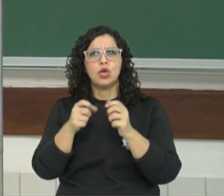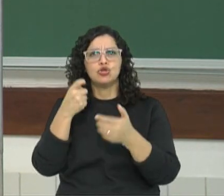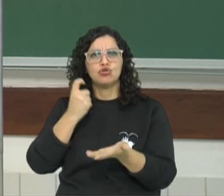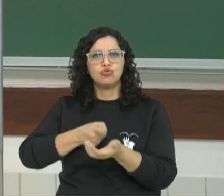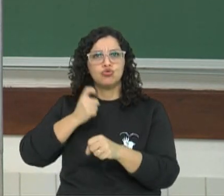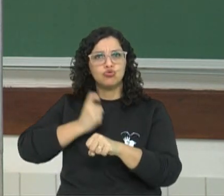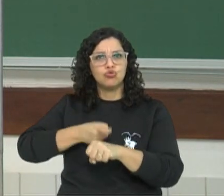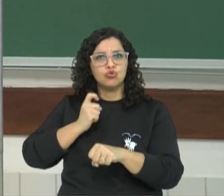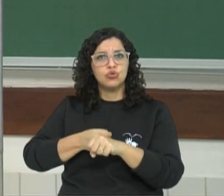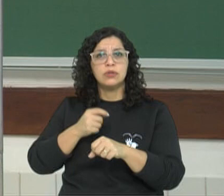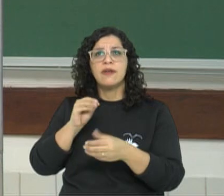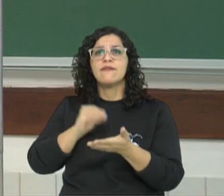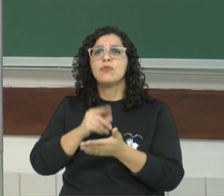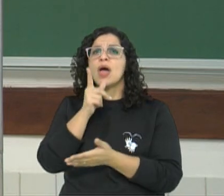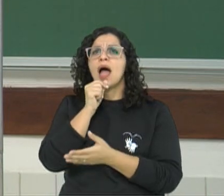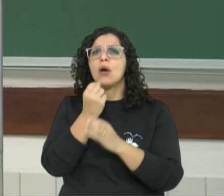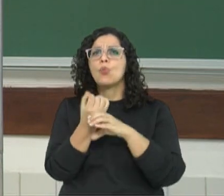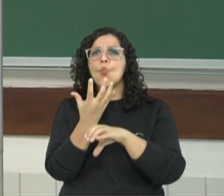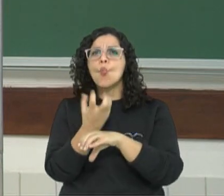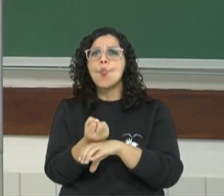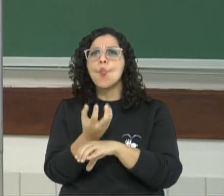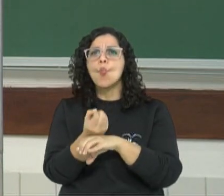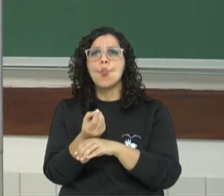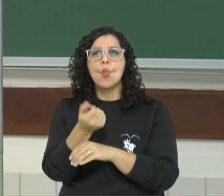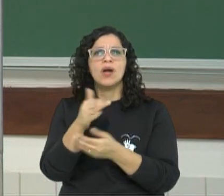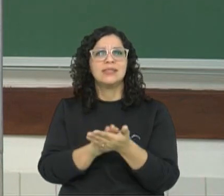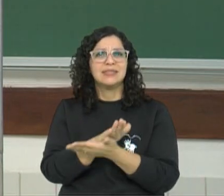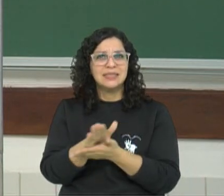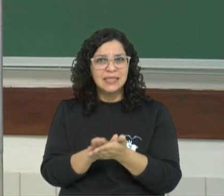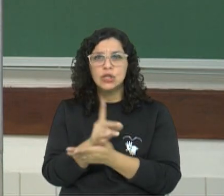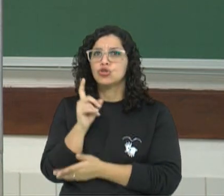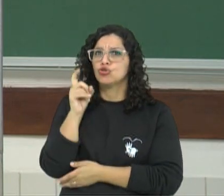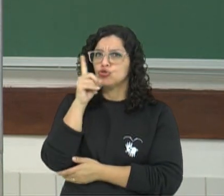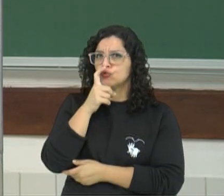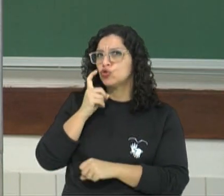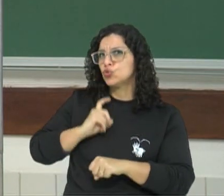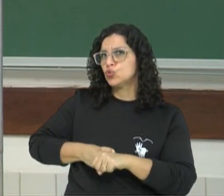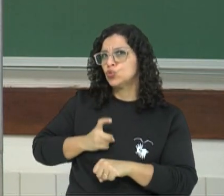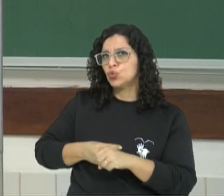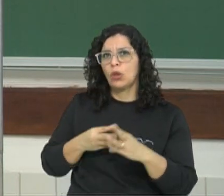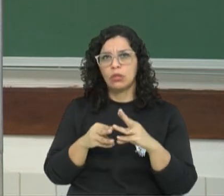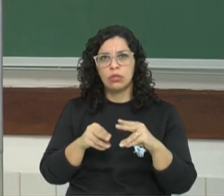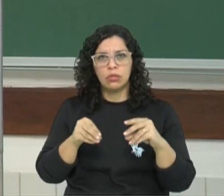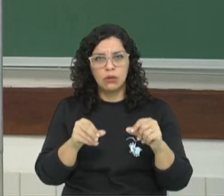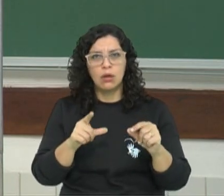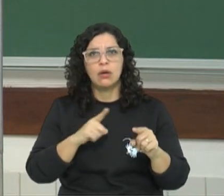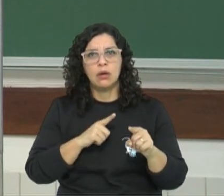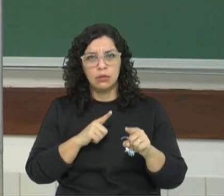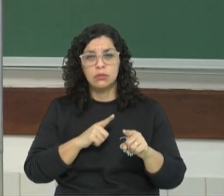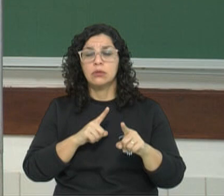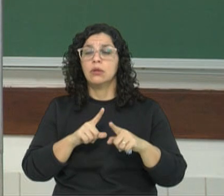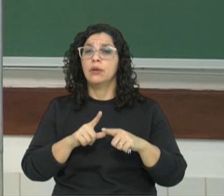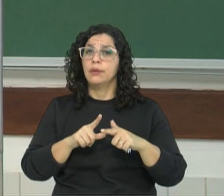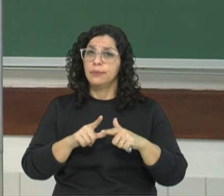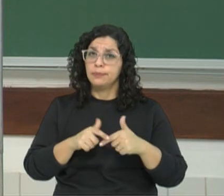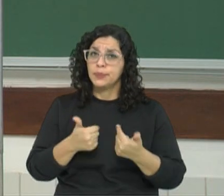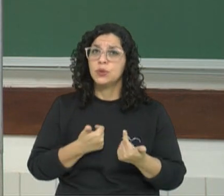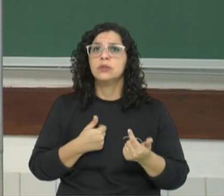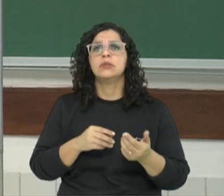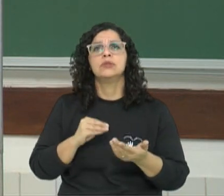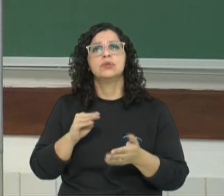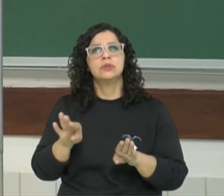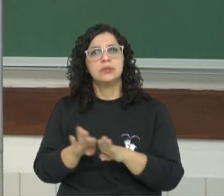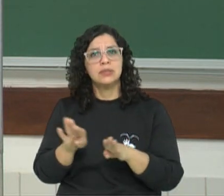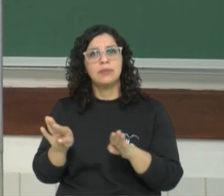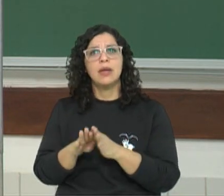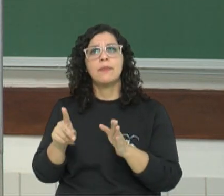menos permeável, certo? E consequentemente a água não vai conseguir penetrar na sua profundeza e também não vai